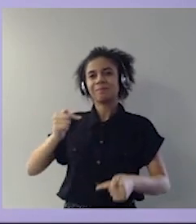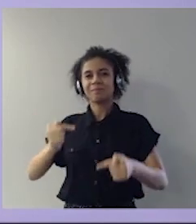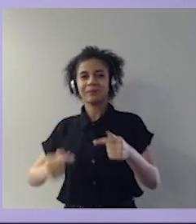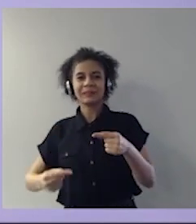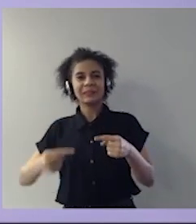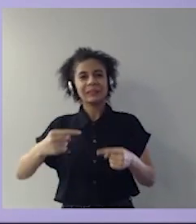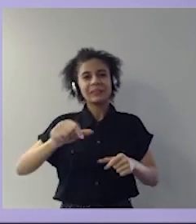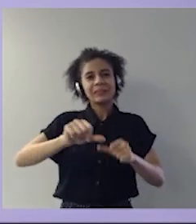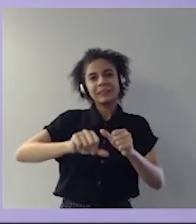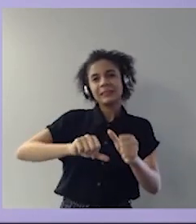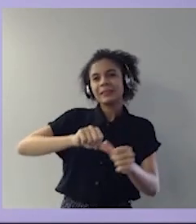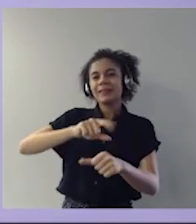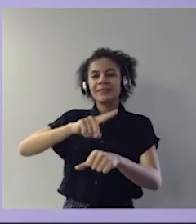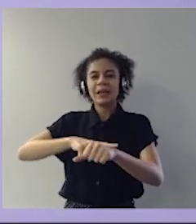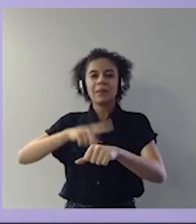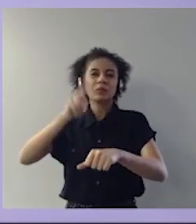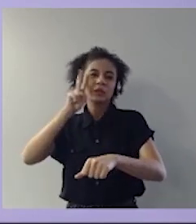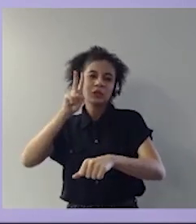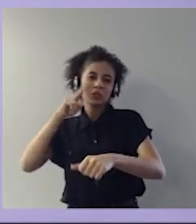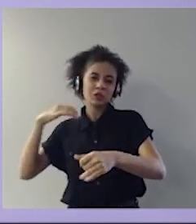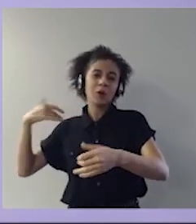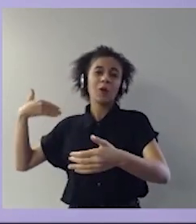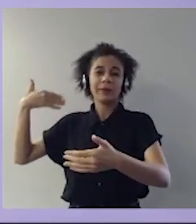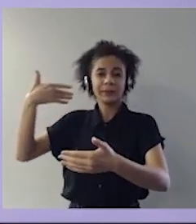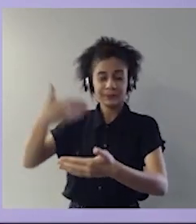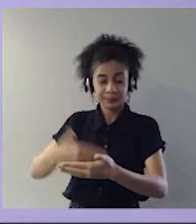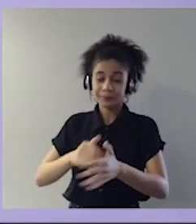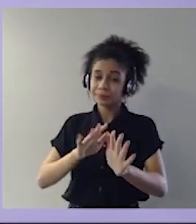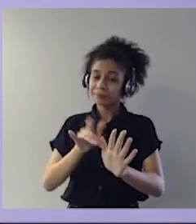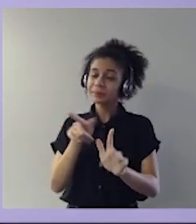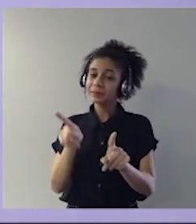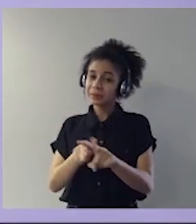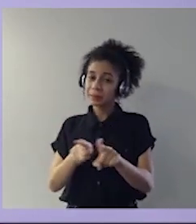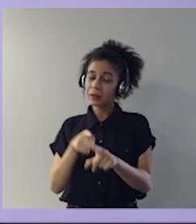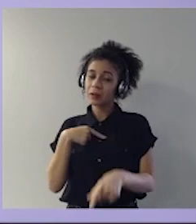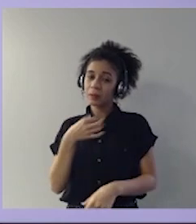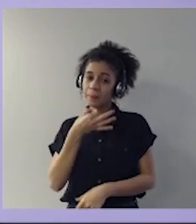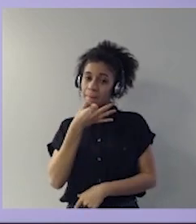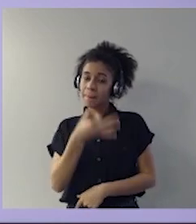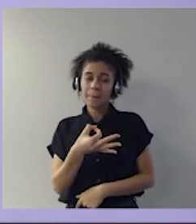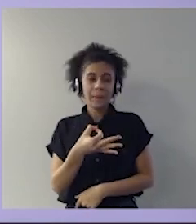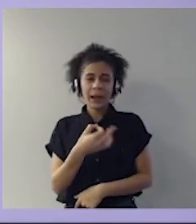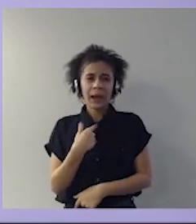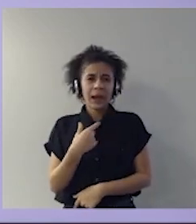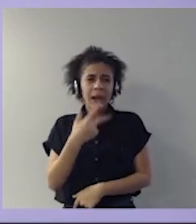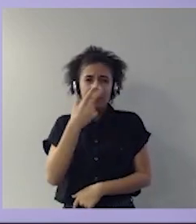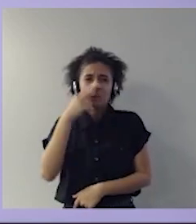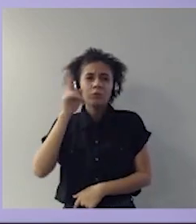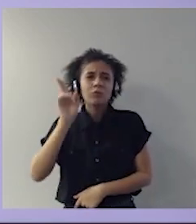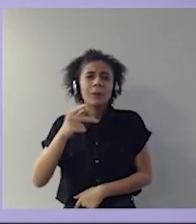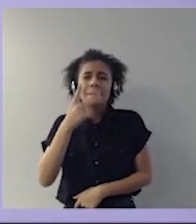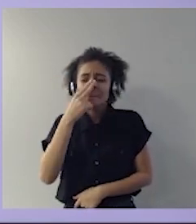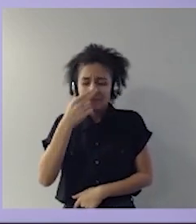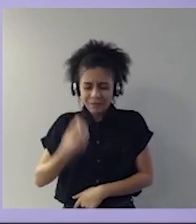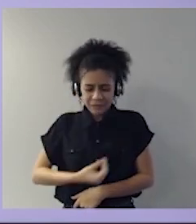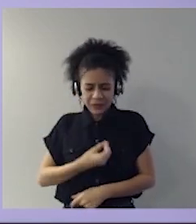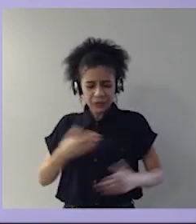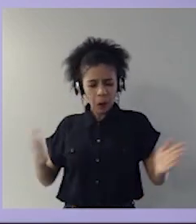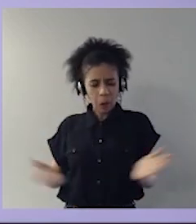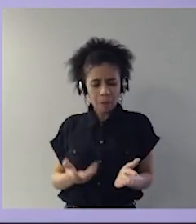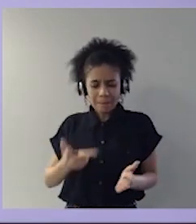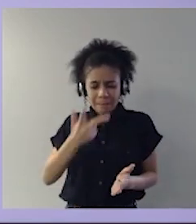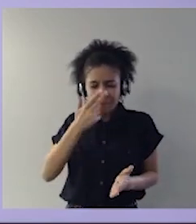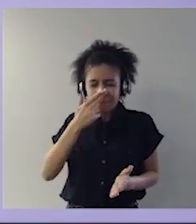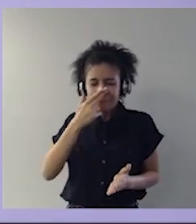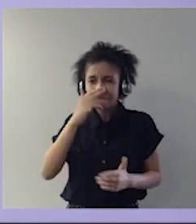tempos em tempos. E talvez, me permitam dizer, nunca tenhamos sido tão antigos quanto nos dias